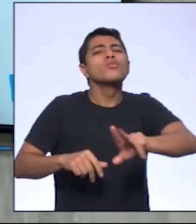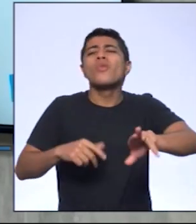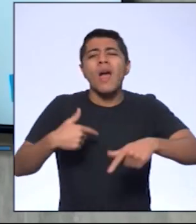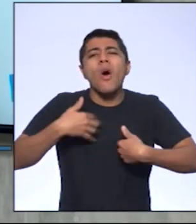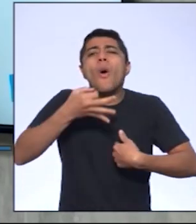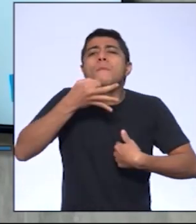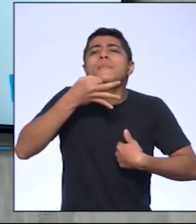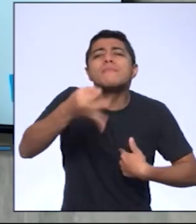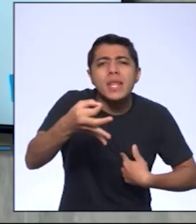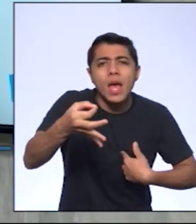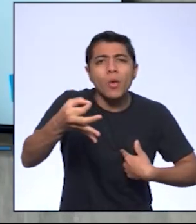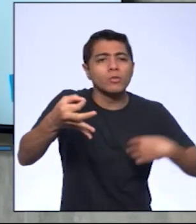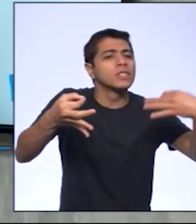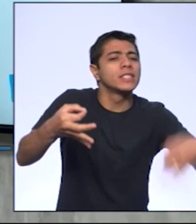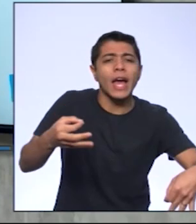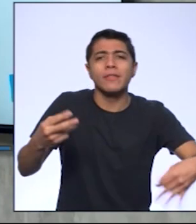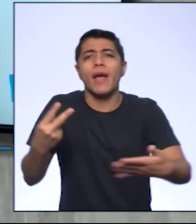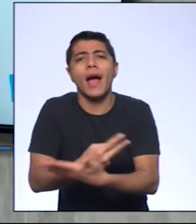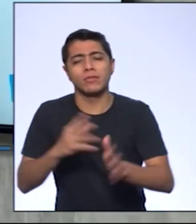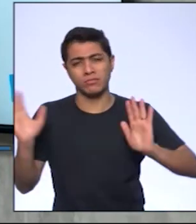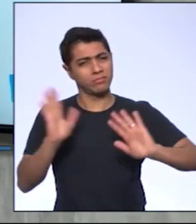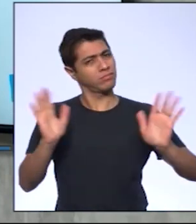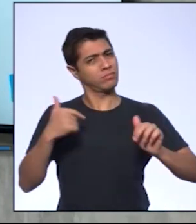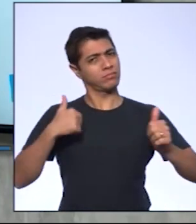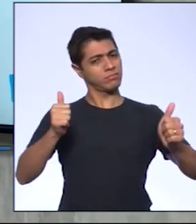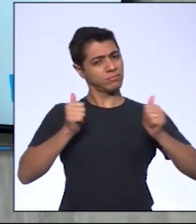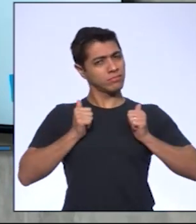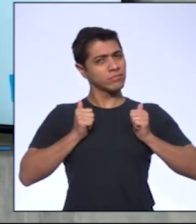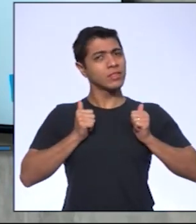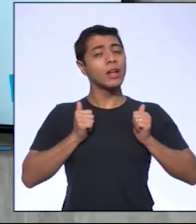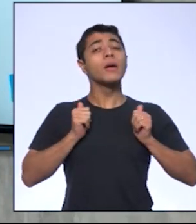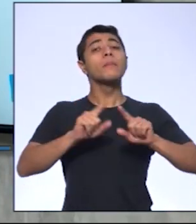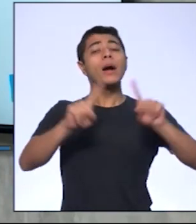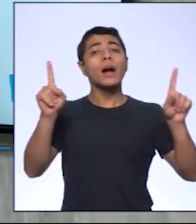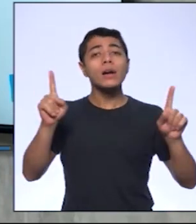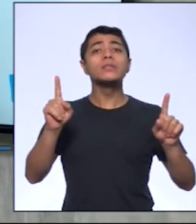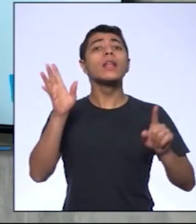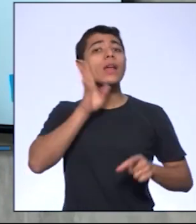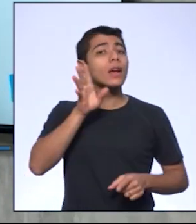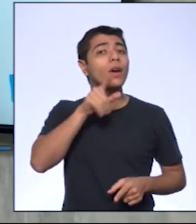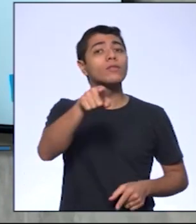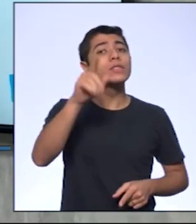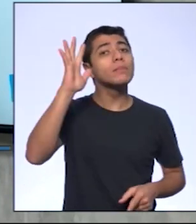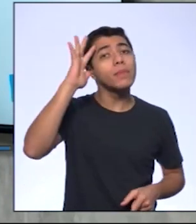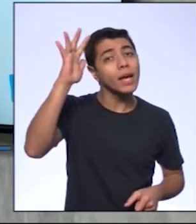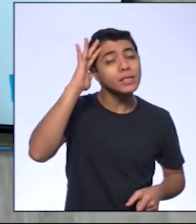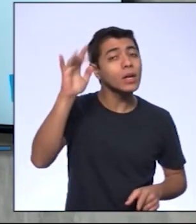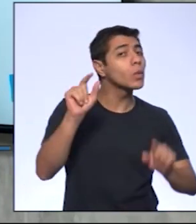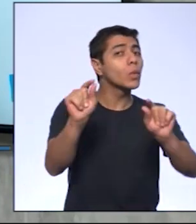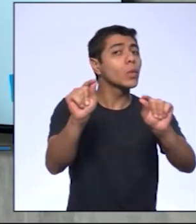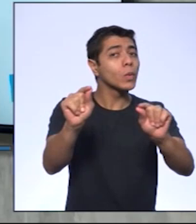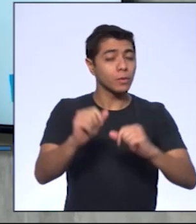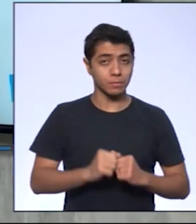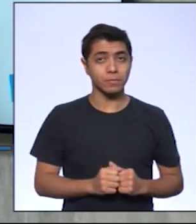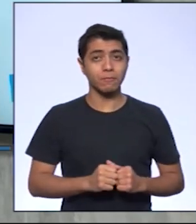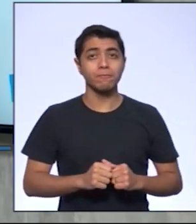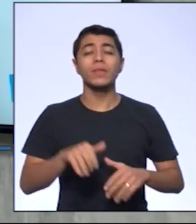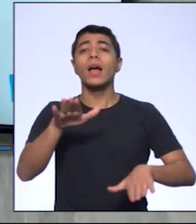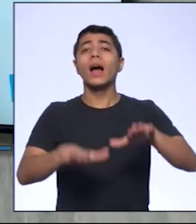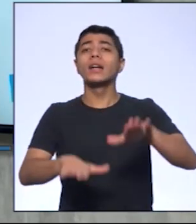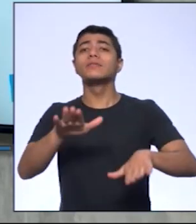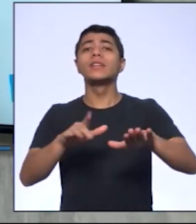errado, pelo amor de Deus, quem sou eu na ordem do dia? Mas o mais legal é você pensar o seguinte: Quando nós falamos